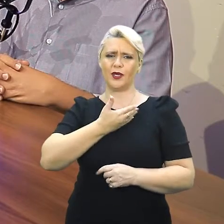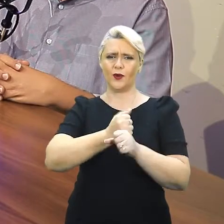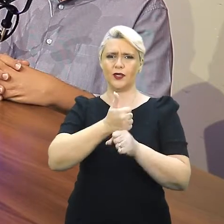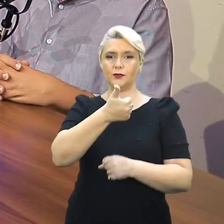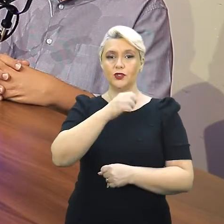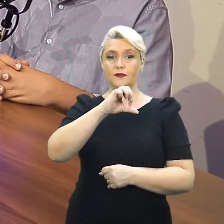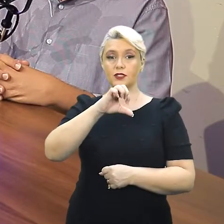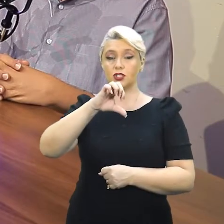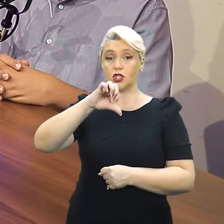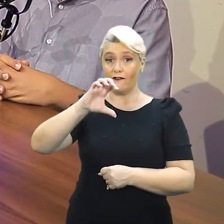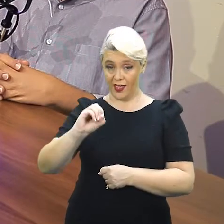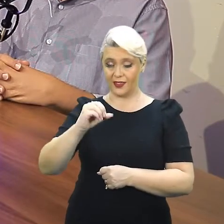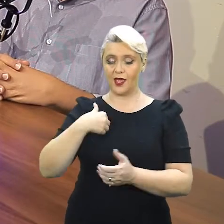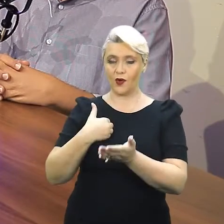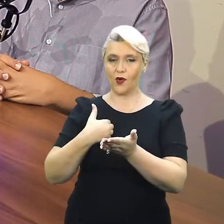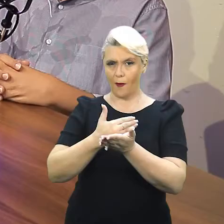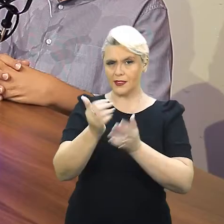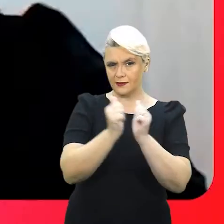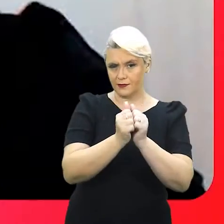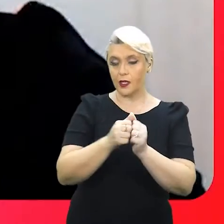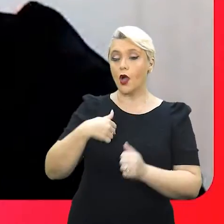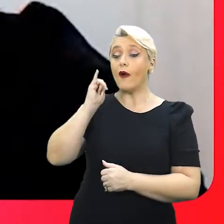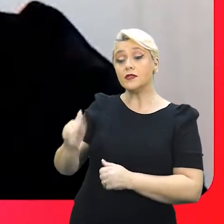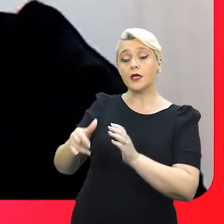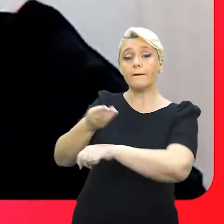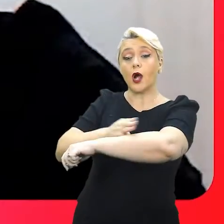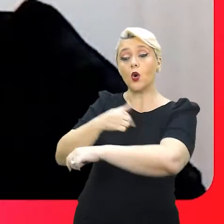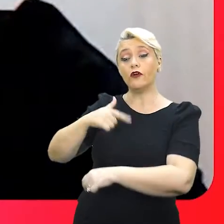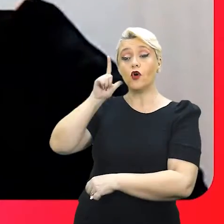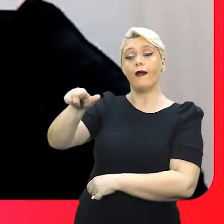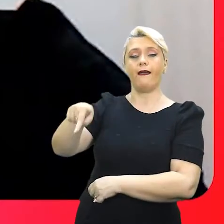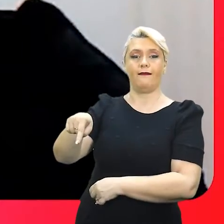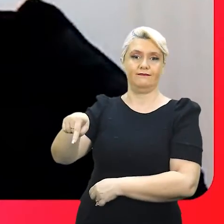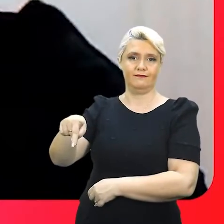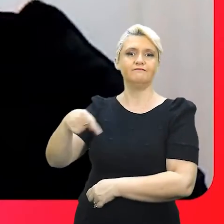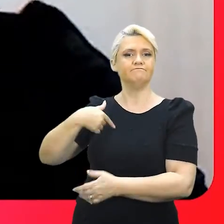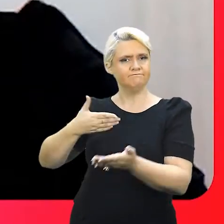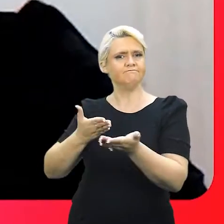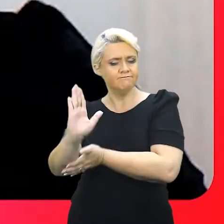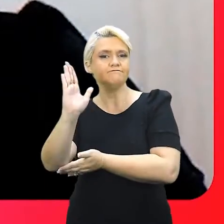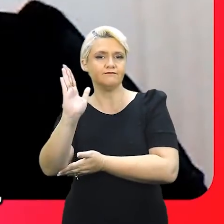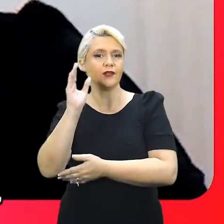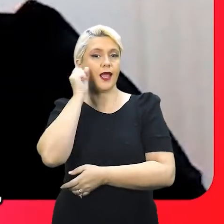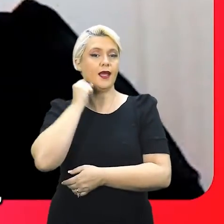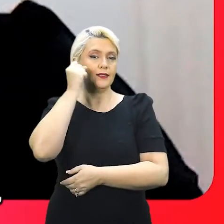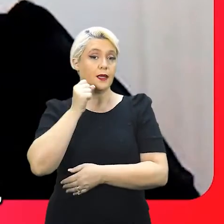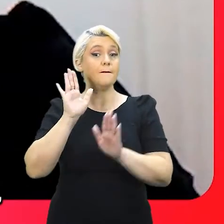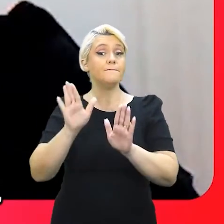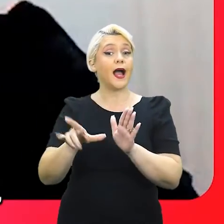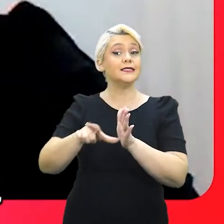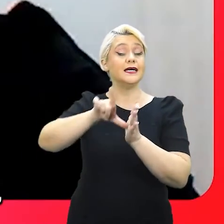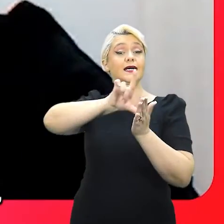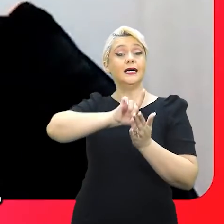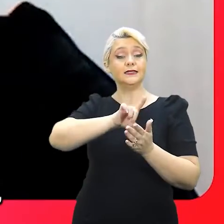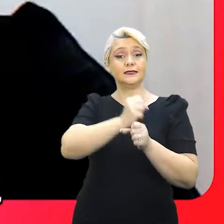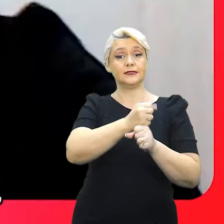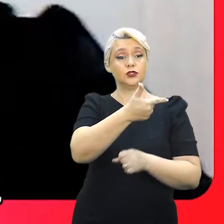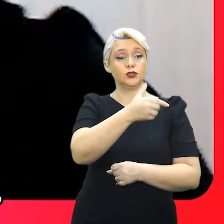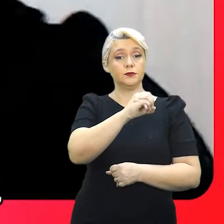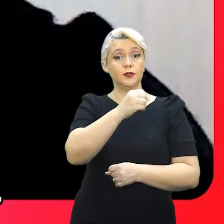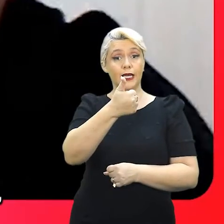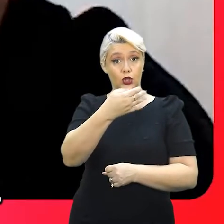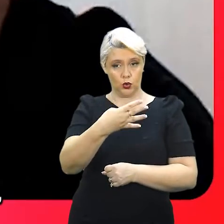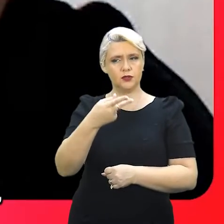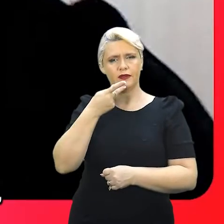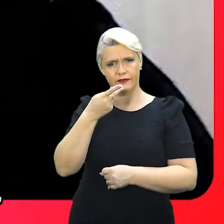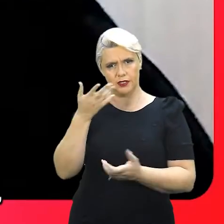1990, falei que ia derrotá-lo e fui para a eleição ao Senado. Mas antes, em 2014,